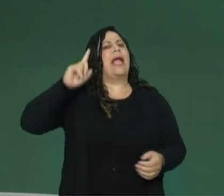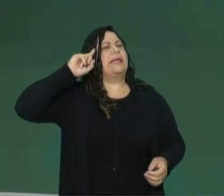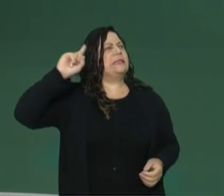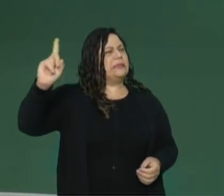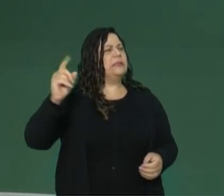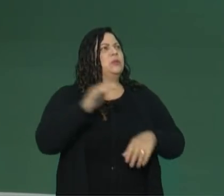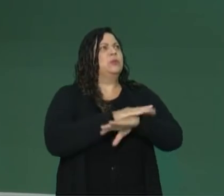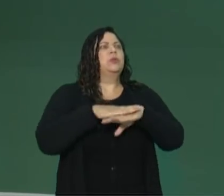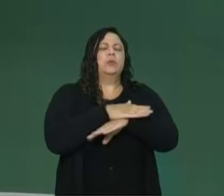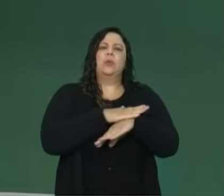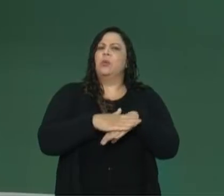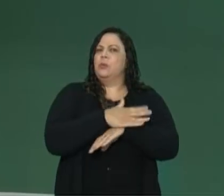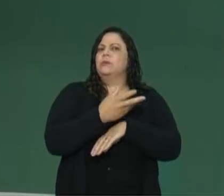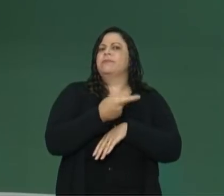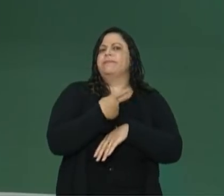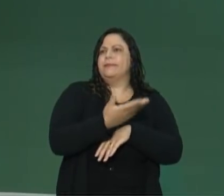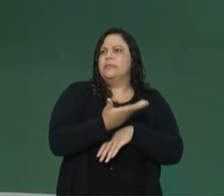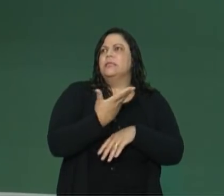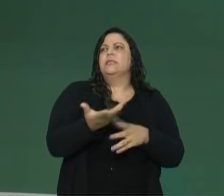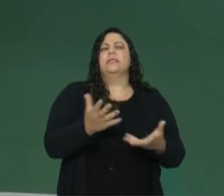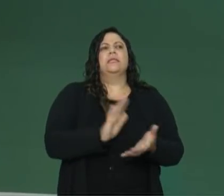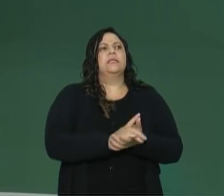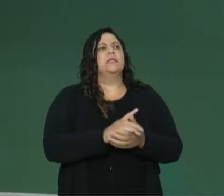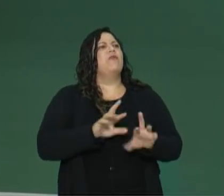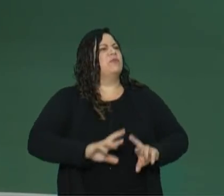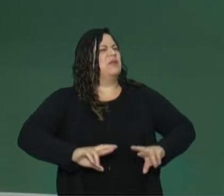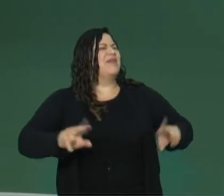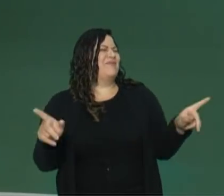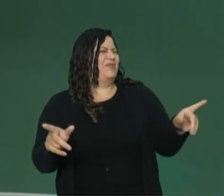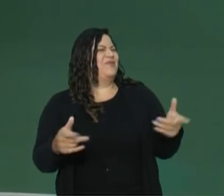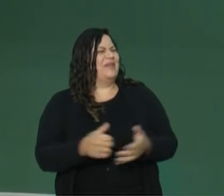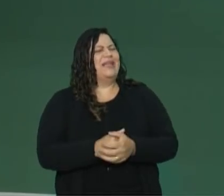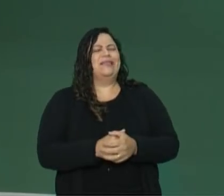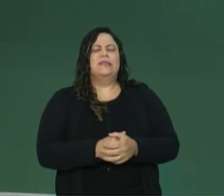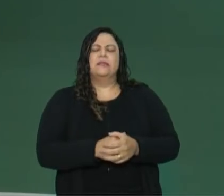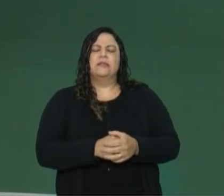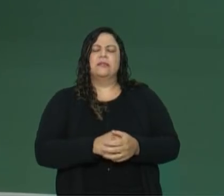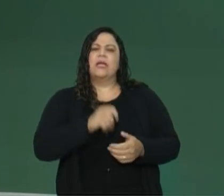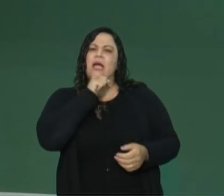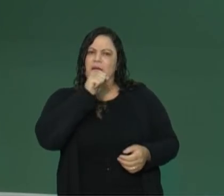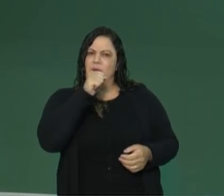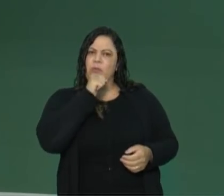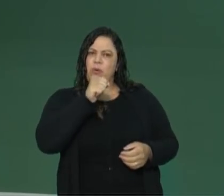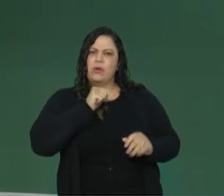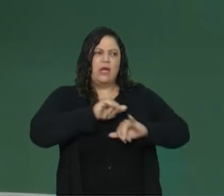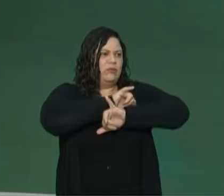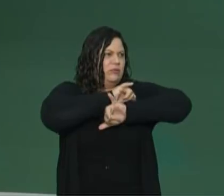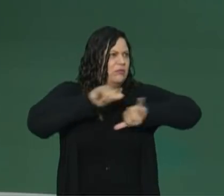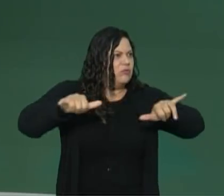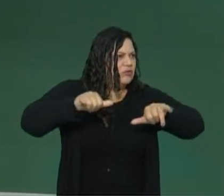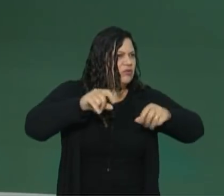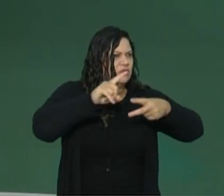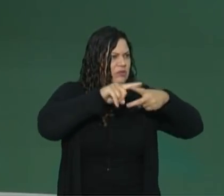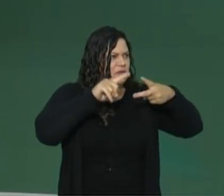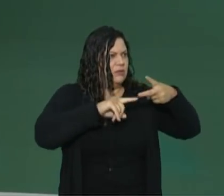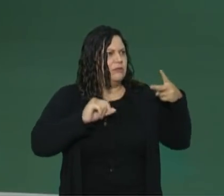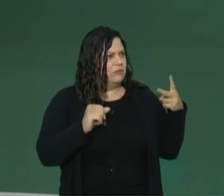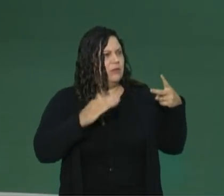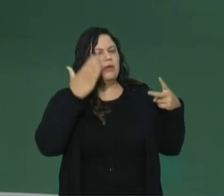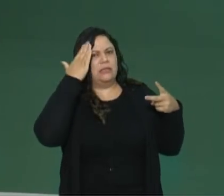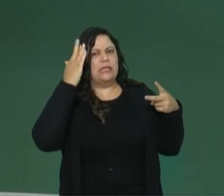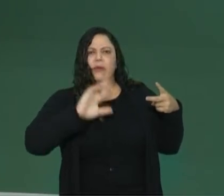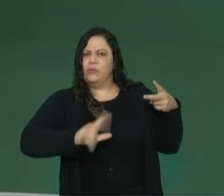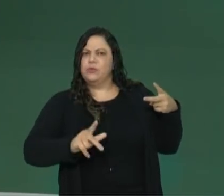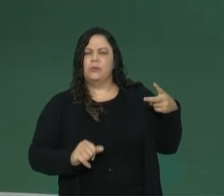perguntei para essa pessoa, você sabe a diferença entre notícia e reportagem? E essa pessoa ficou pensando e falou, olha,